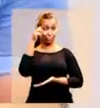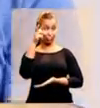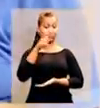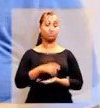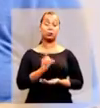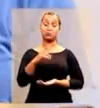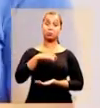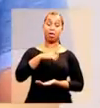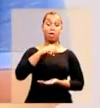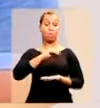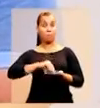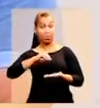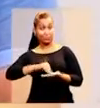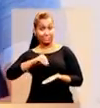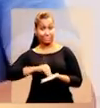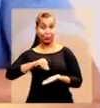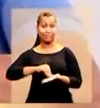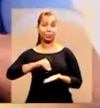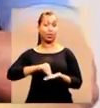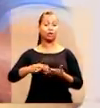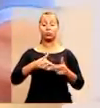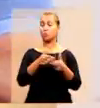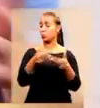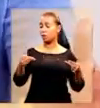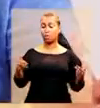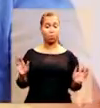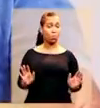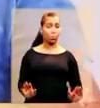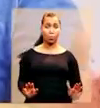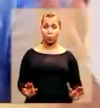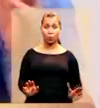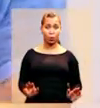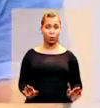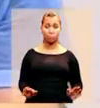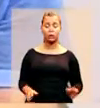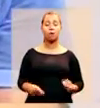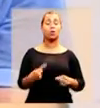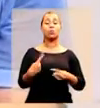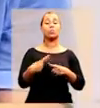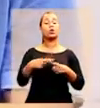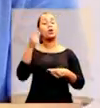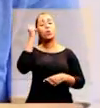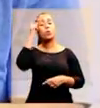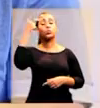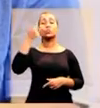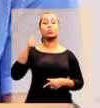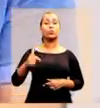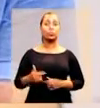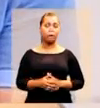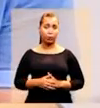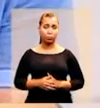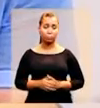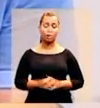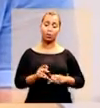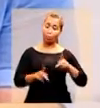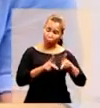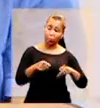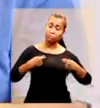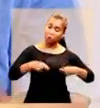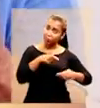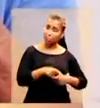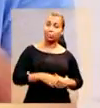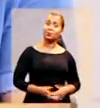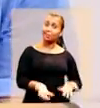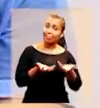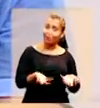de cultura. Se ele tem uma secretaria de qualquer coisa, por que de cultura não? A população necessita